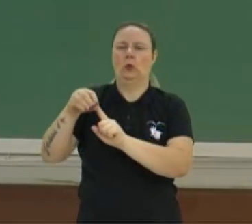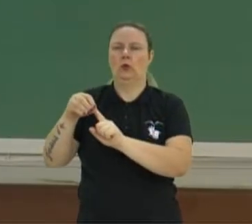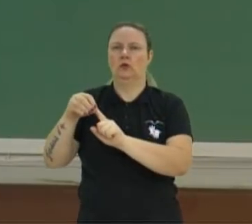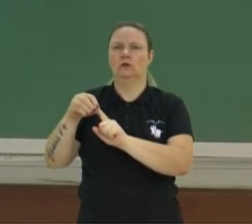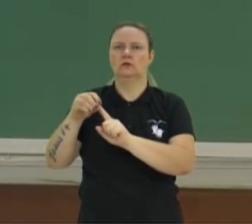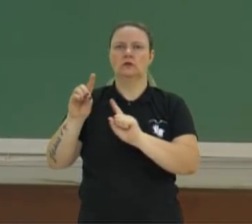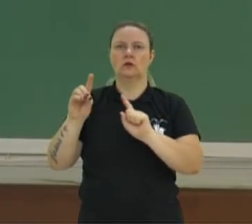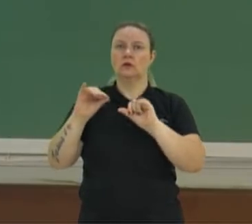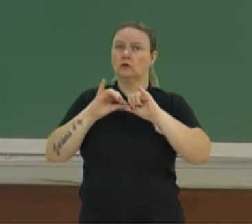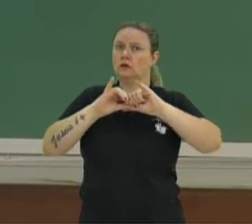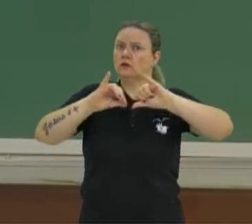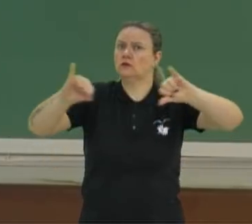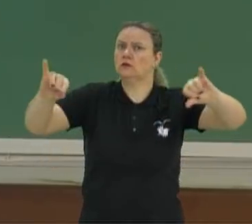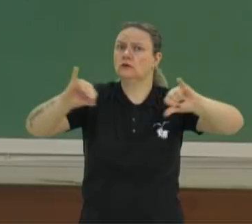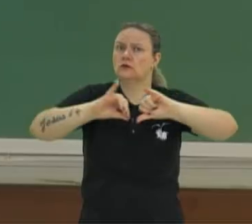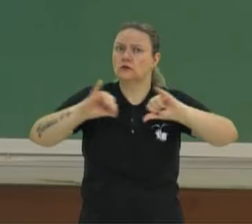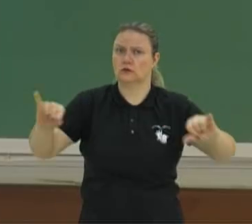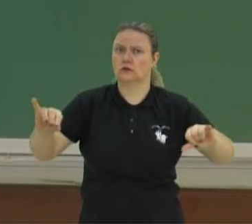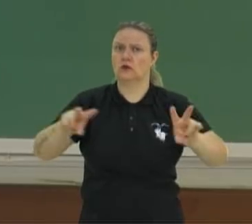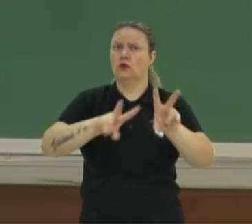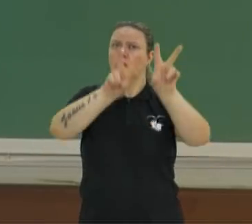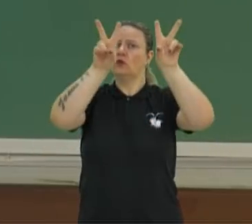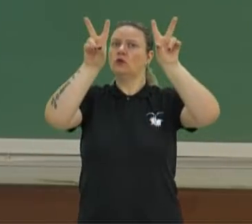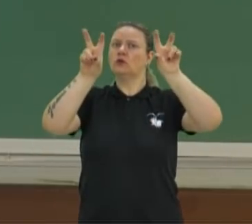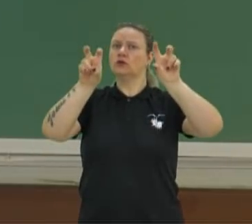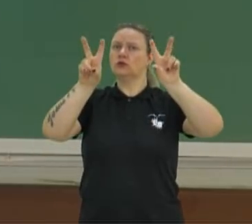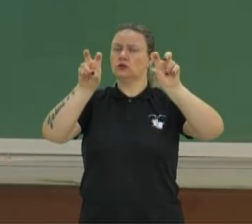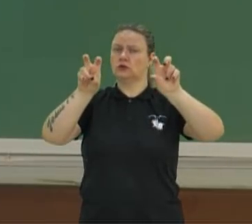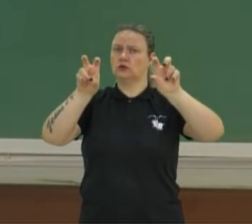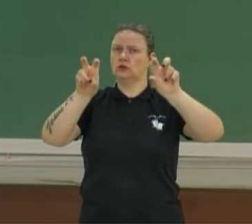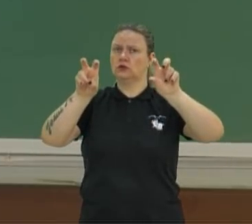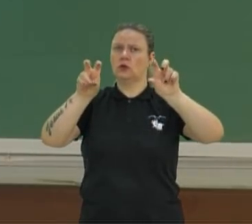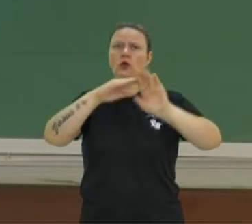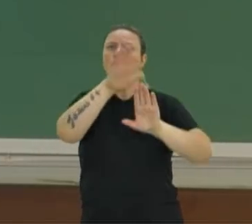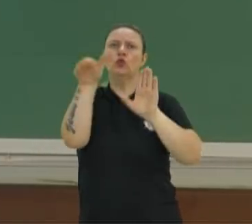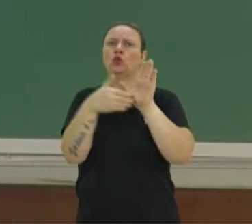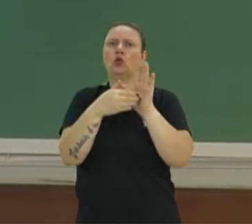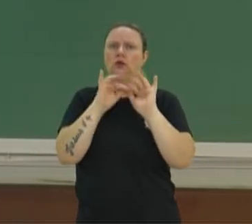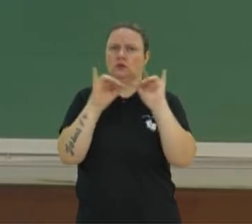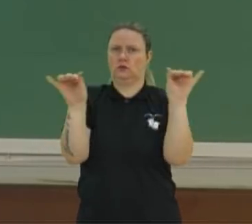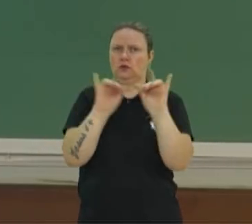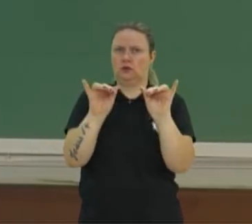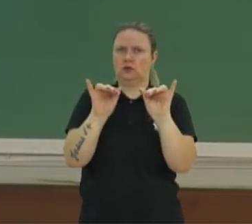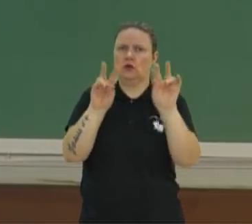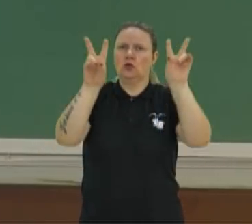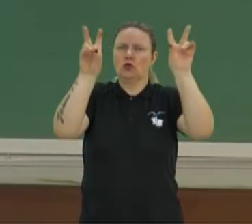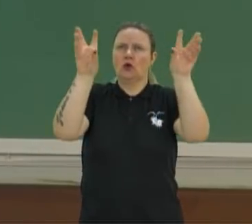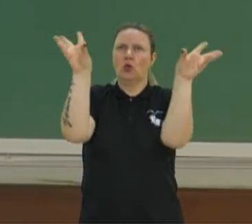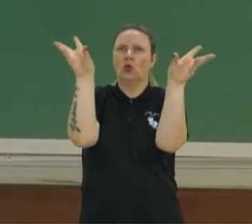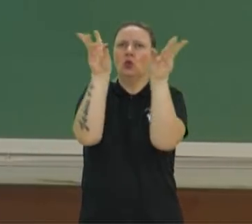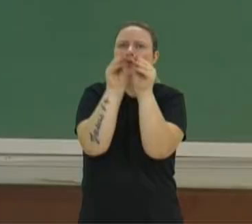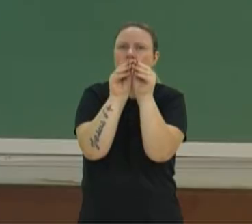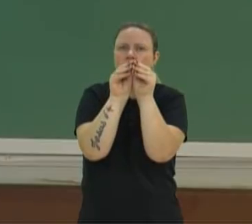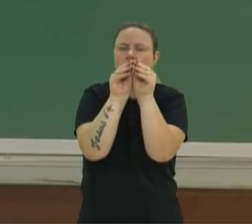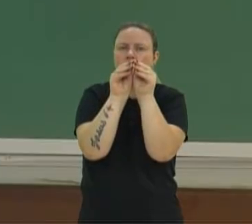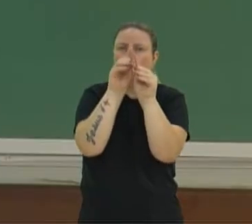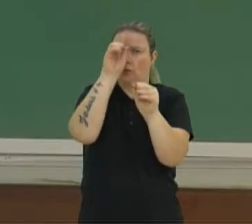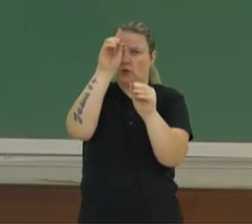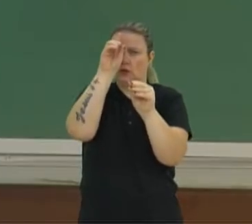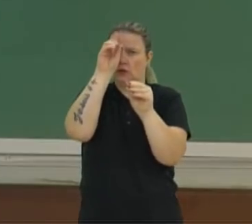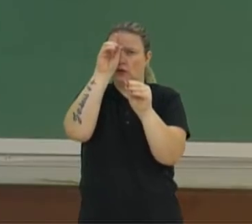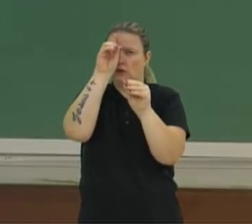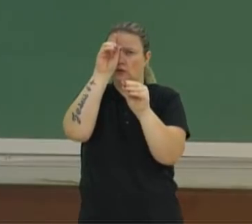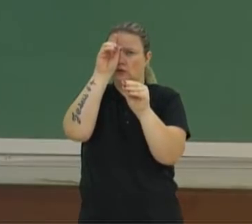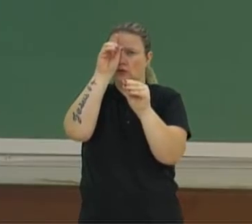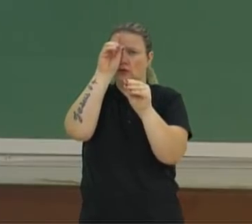é a notícia em si. O título ele deve ser curto, é o que nós temos aqui, poucas palavras com a ideia central, com o